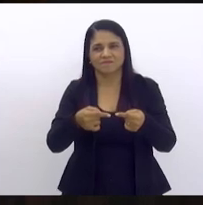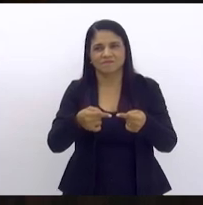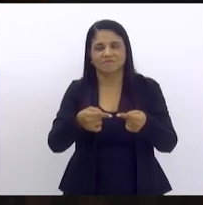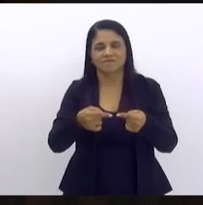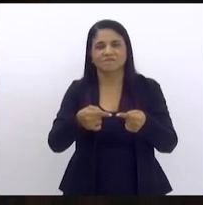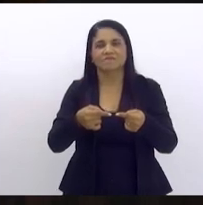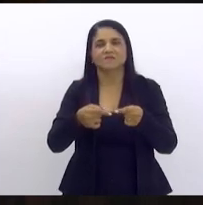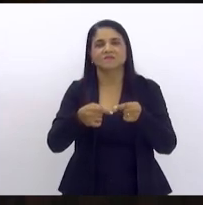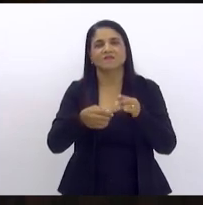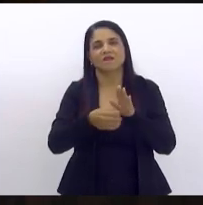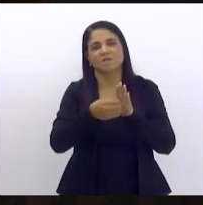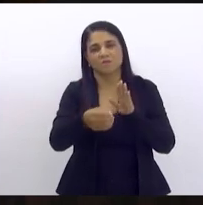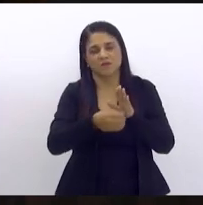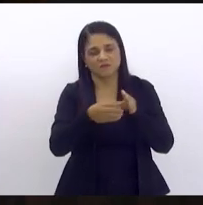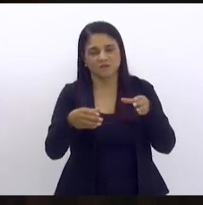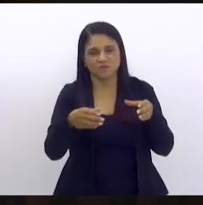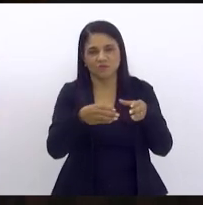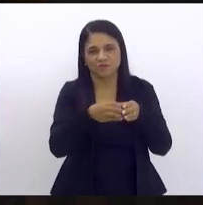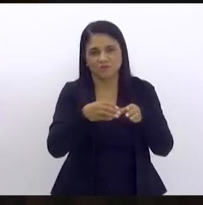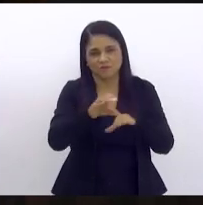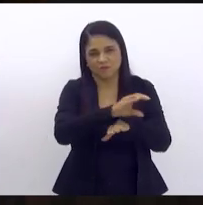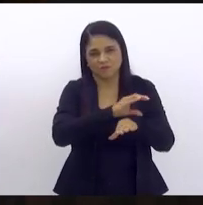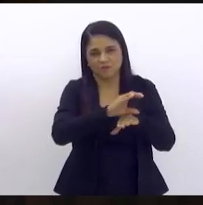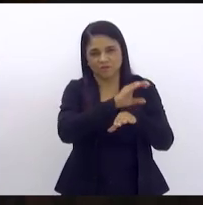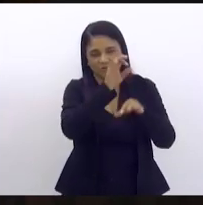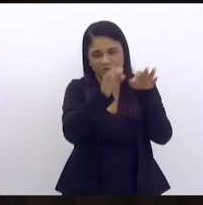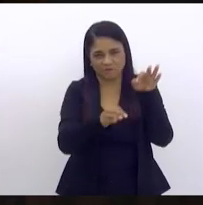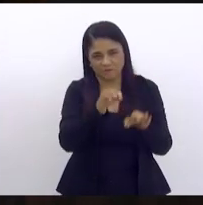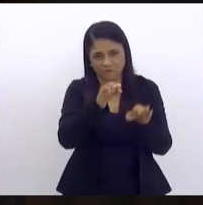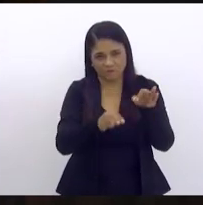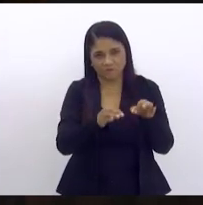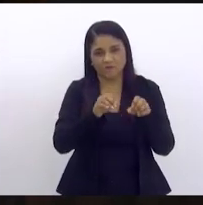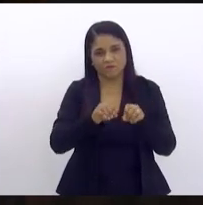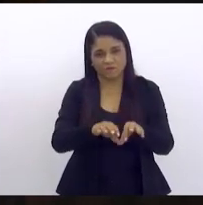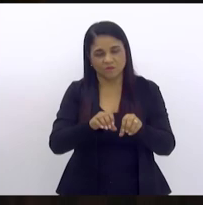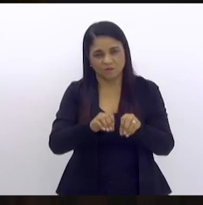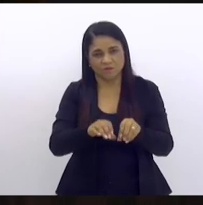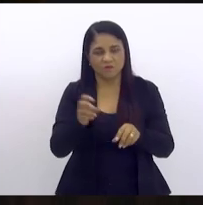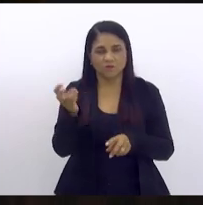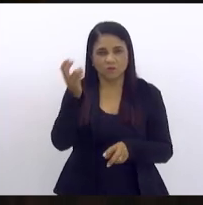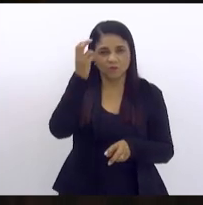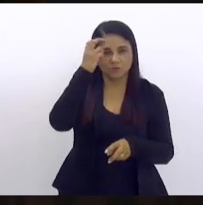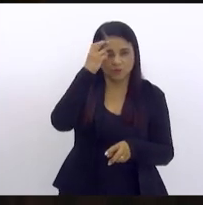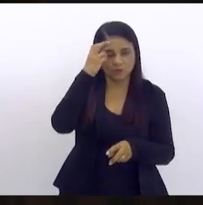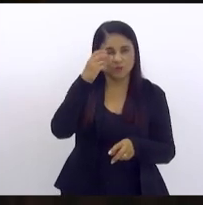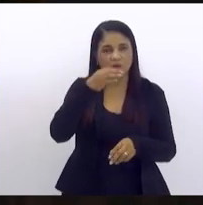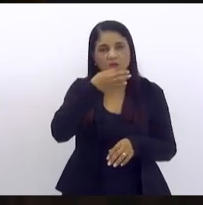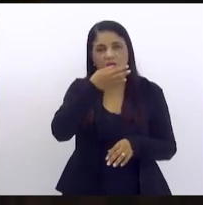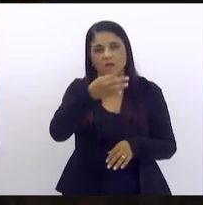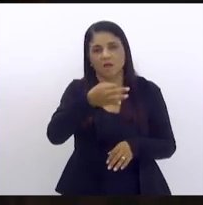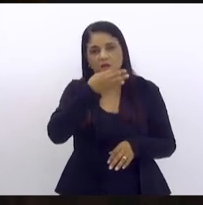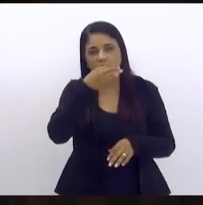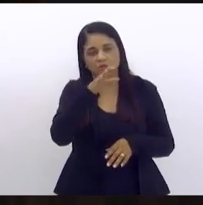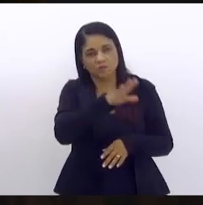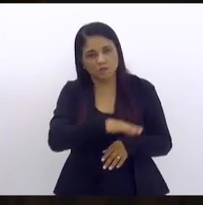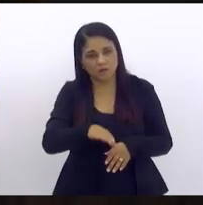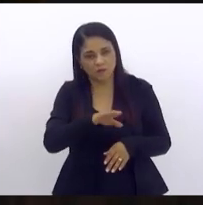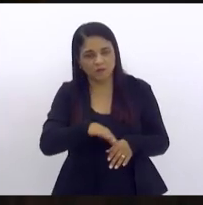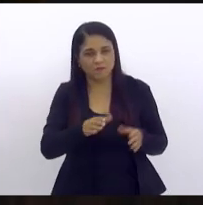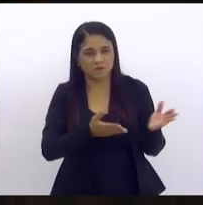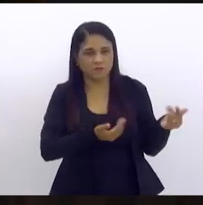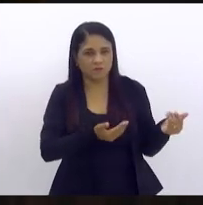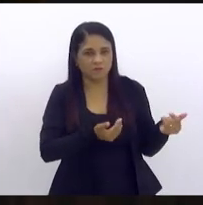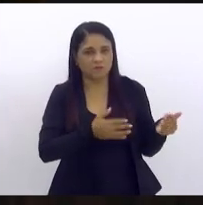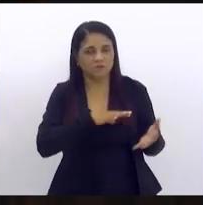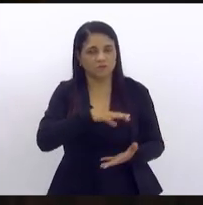Pendendo de parecer da Comissão de Constituição e Justiça, de Educação, Cultura e Assunto da Criança e do Adolescente